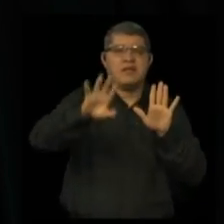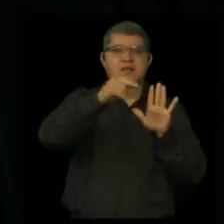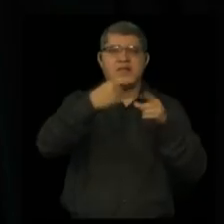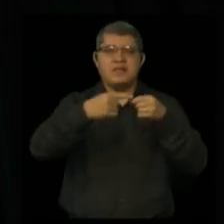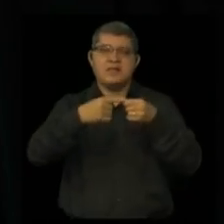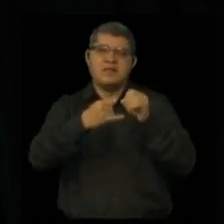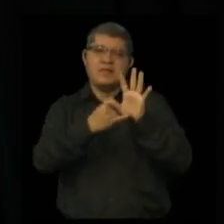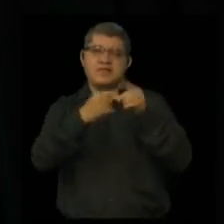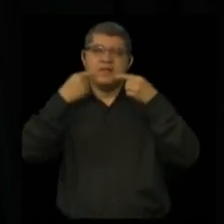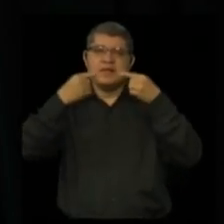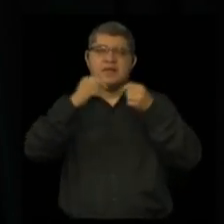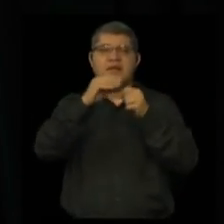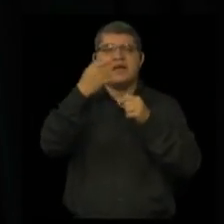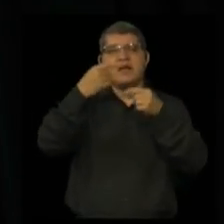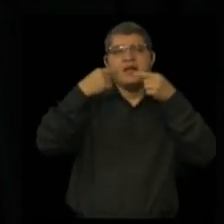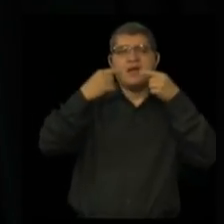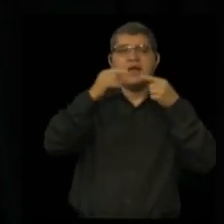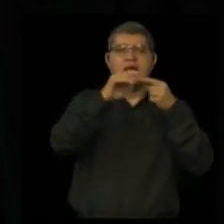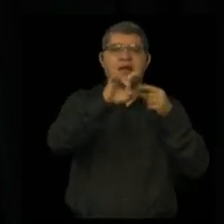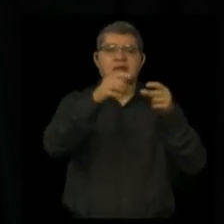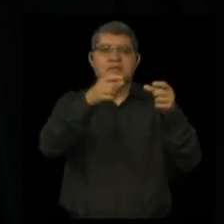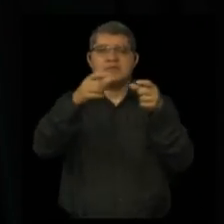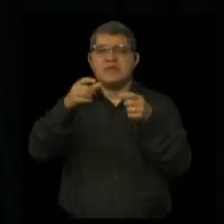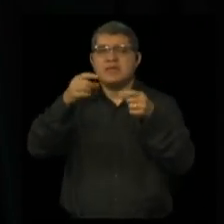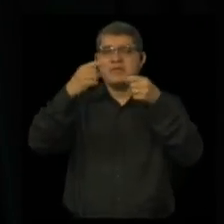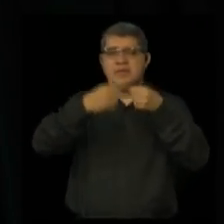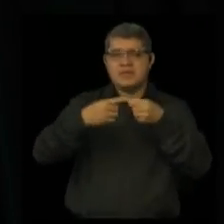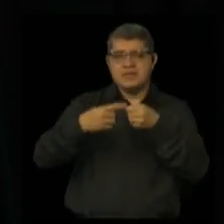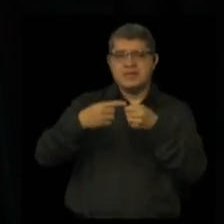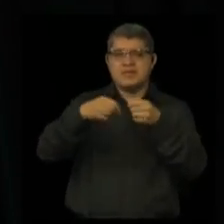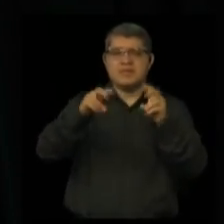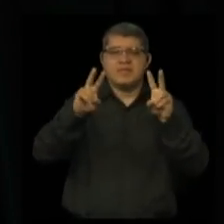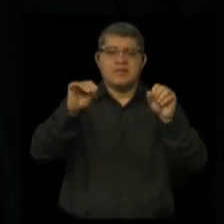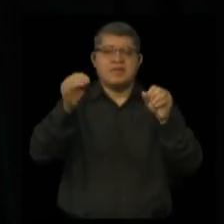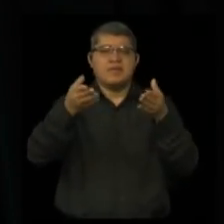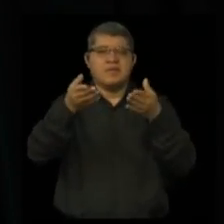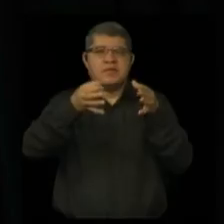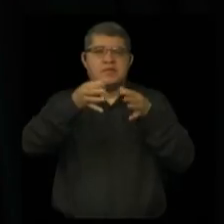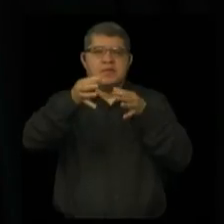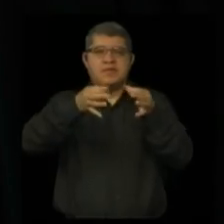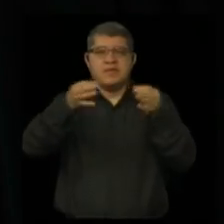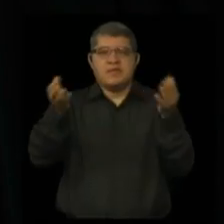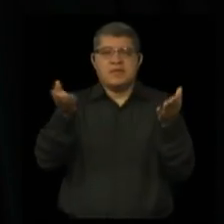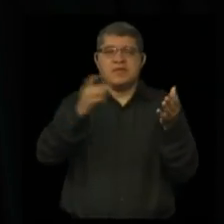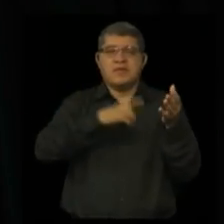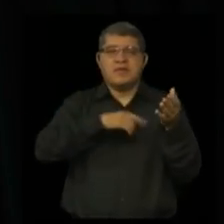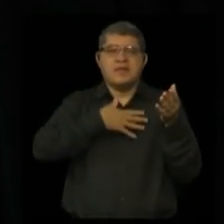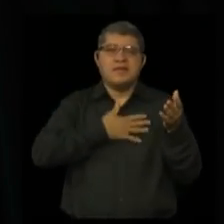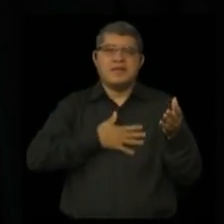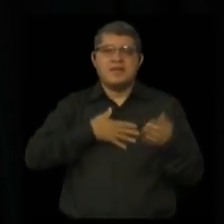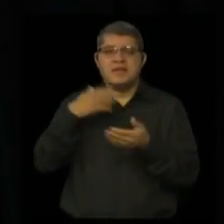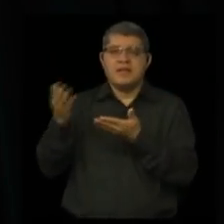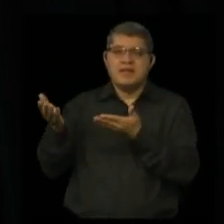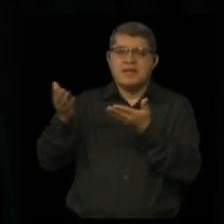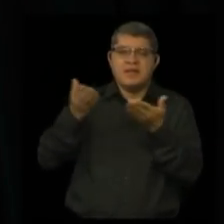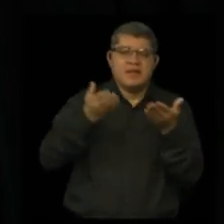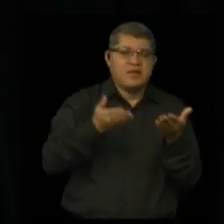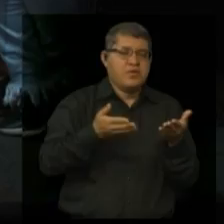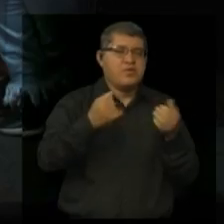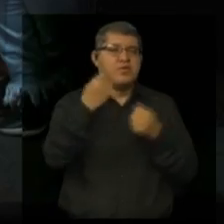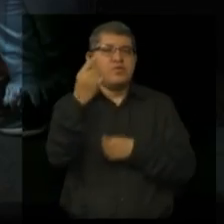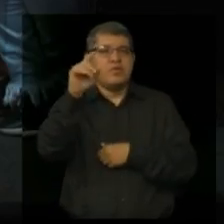nossa cidade. A música em cada canto da cidade. No programa de hoje, temos o prazer de